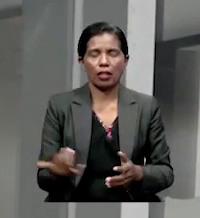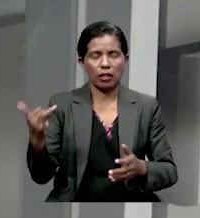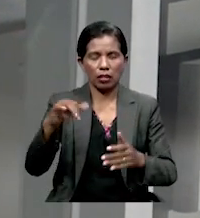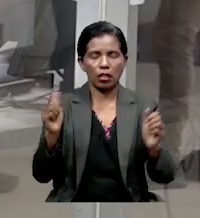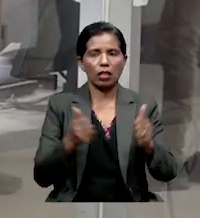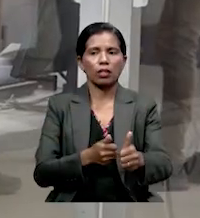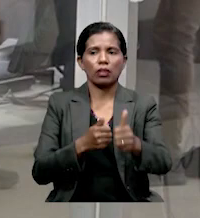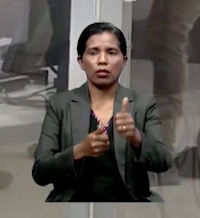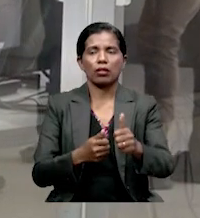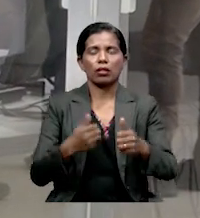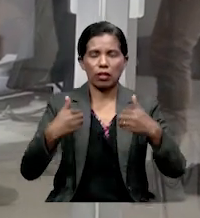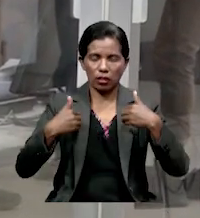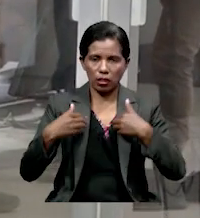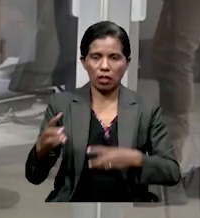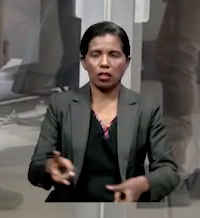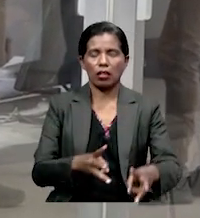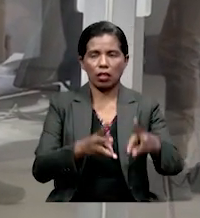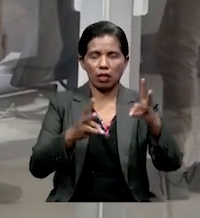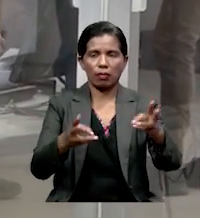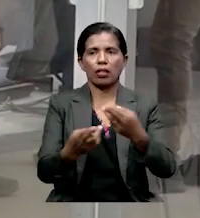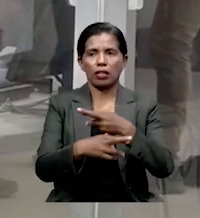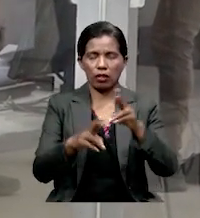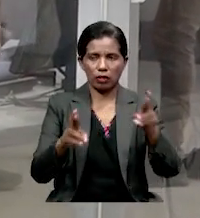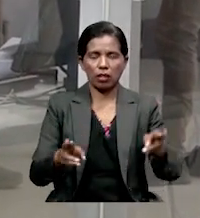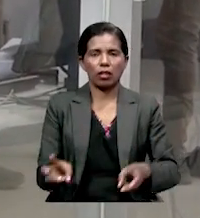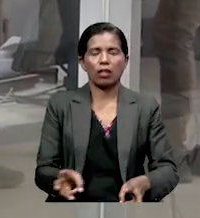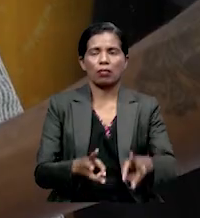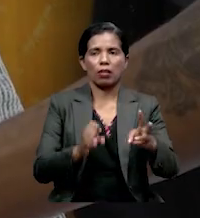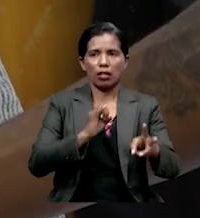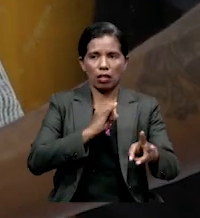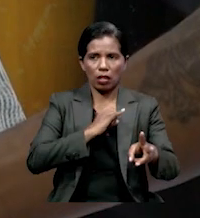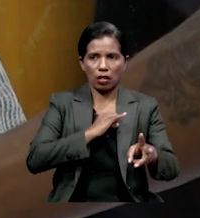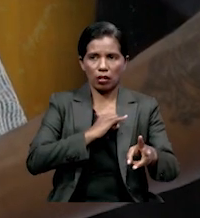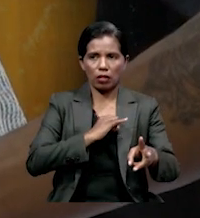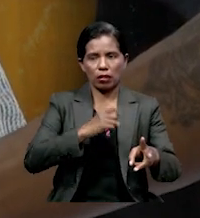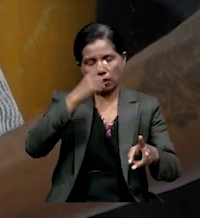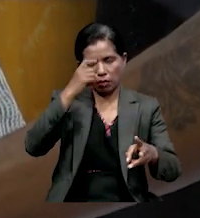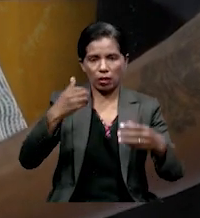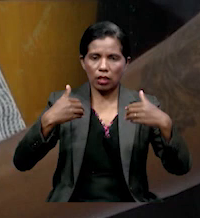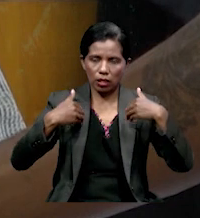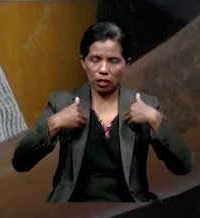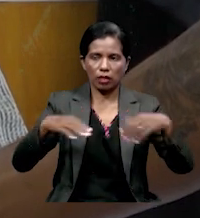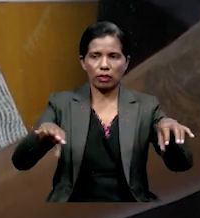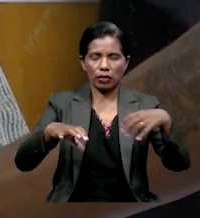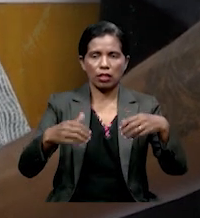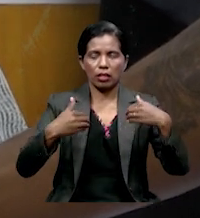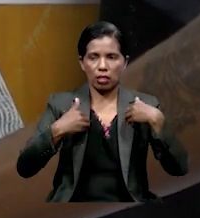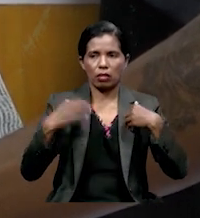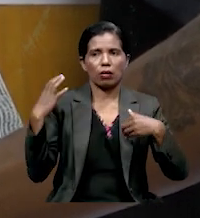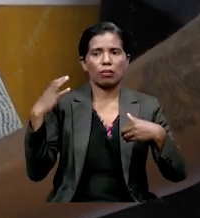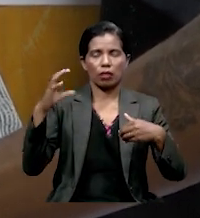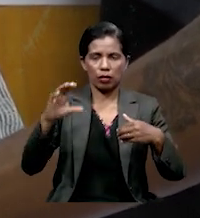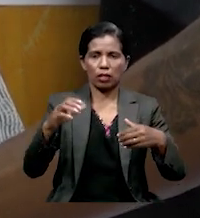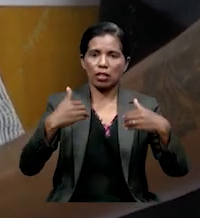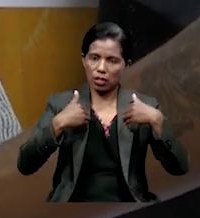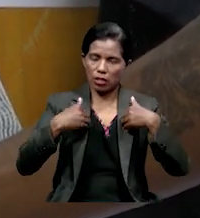requisito sempre ia dalam prato bele resolve. Dalam makne ahau despaisa tamba ia servisu balu nebe mak ia ne competencia, ia servisu